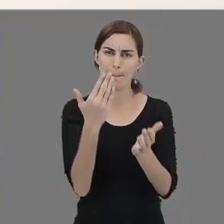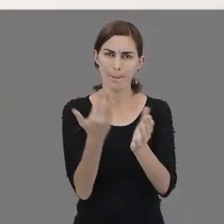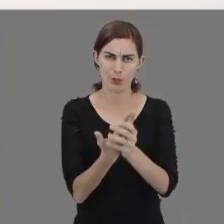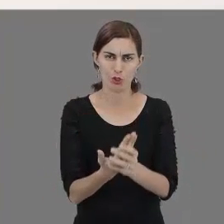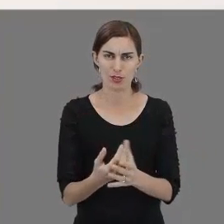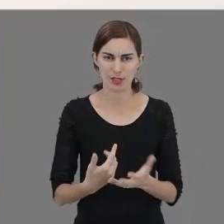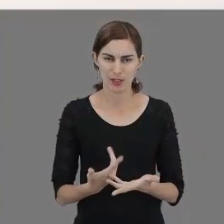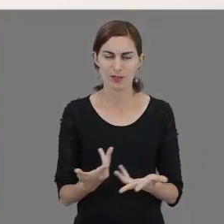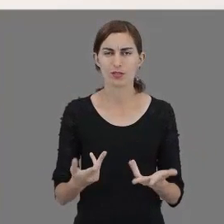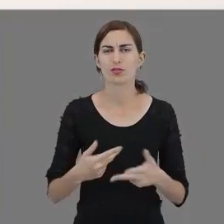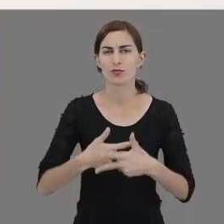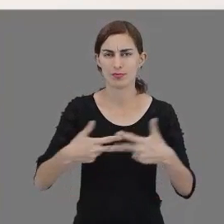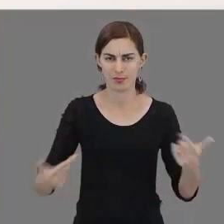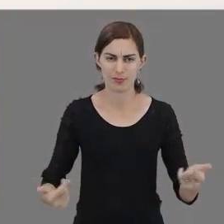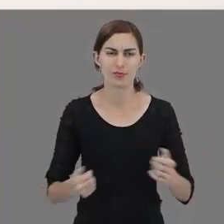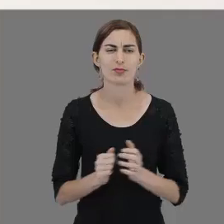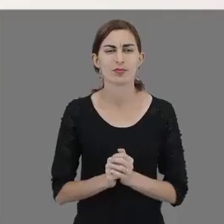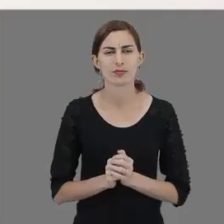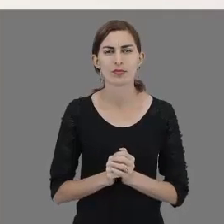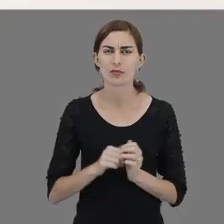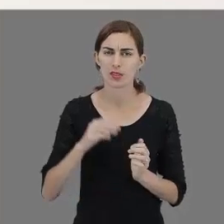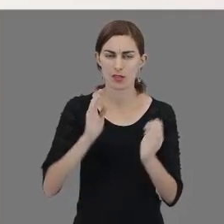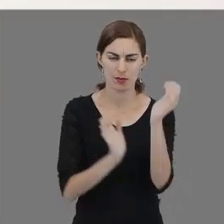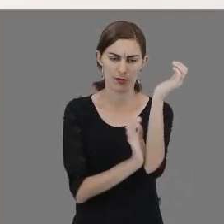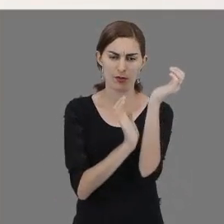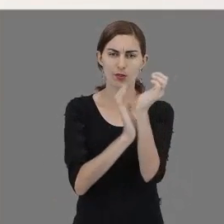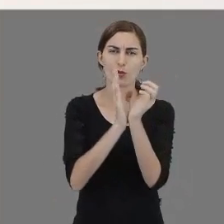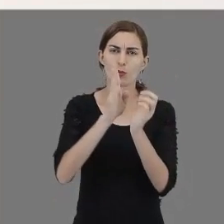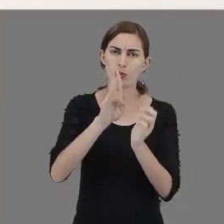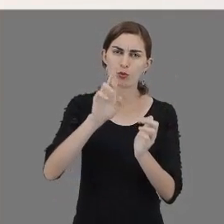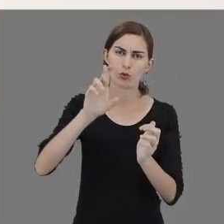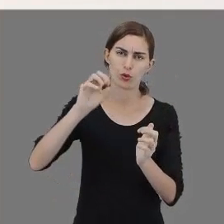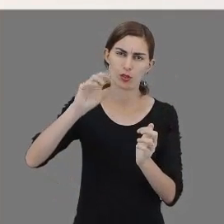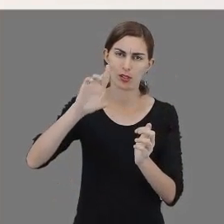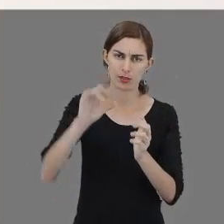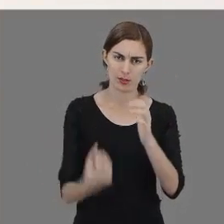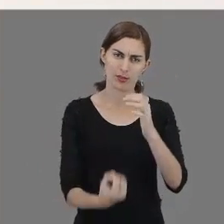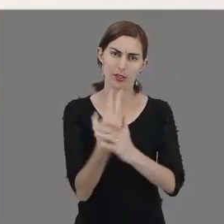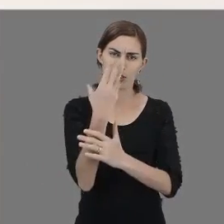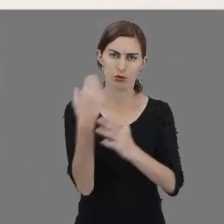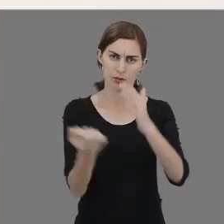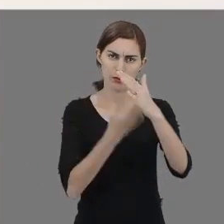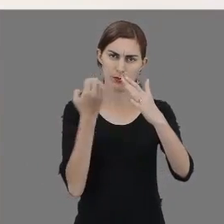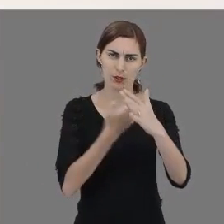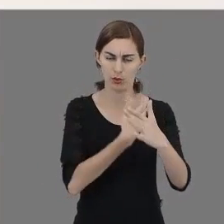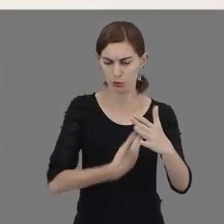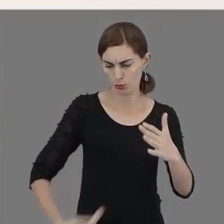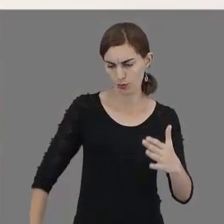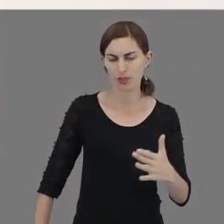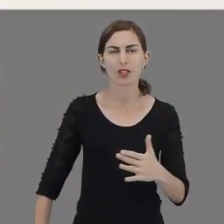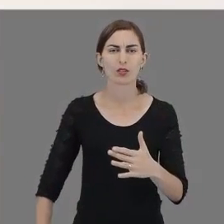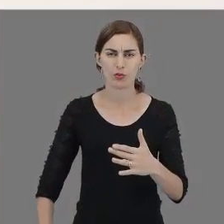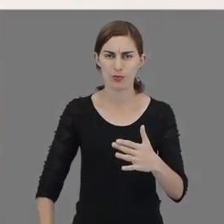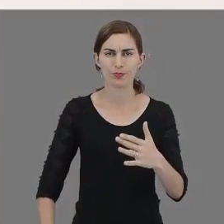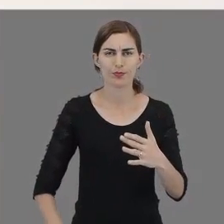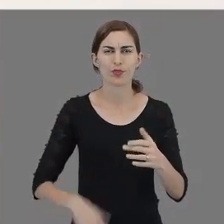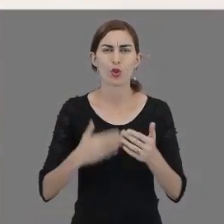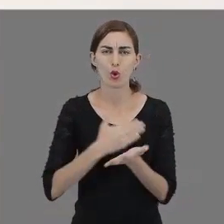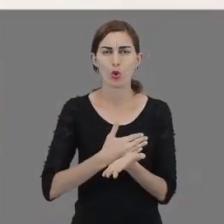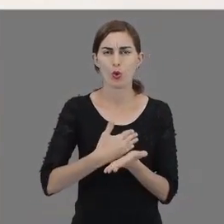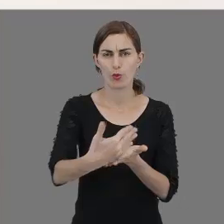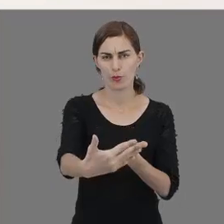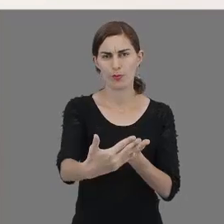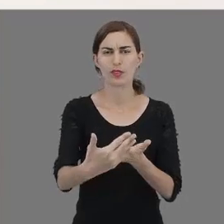no controle dos meios. A burocracia, com a criação das empresas públicas e das sociedades de economia mista, ela